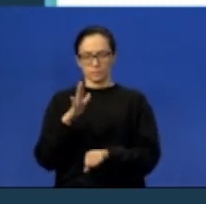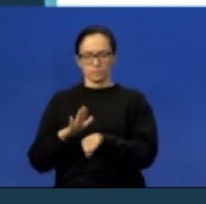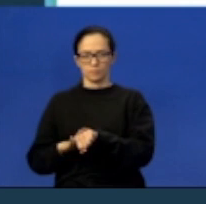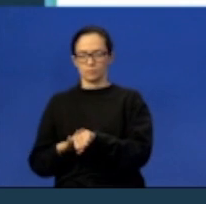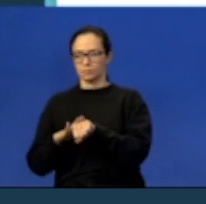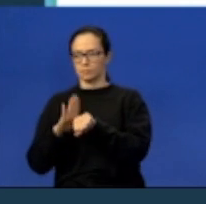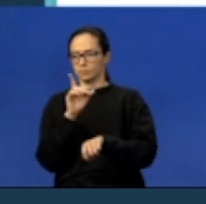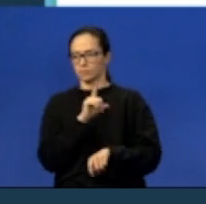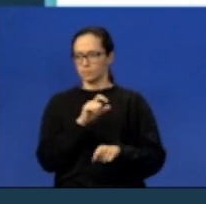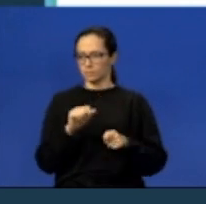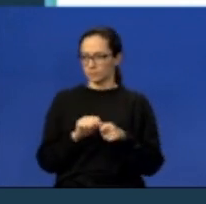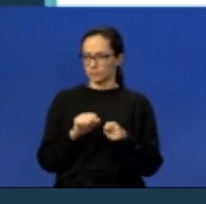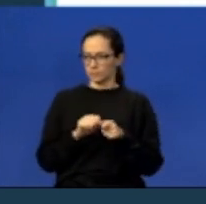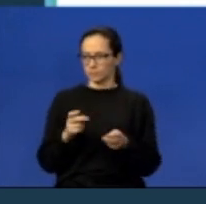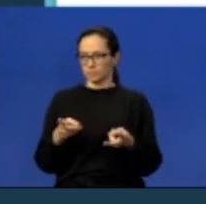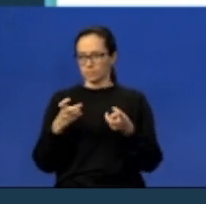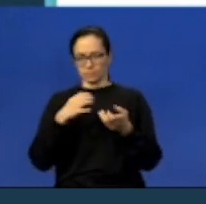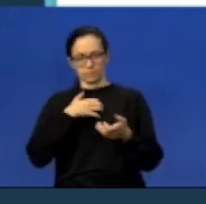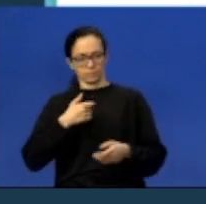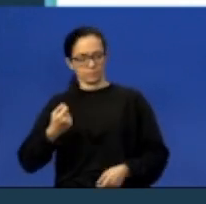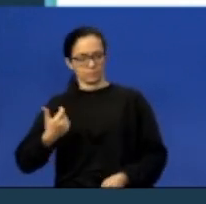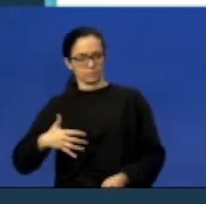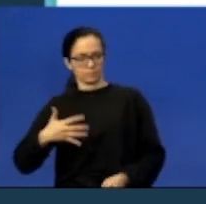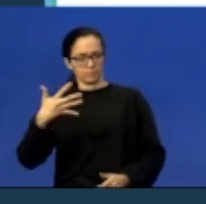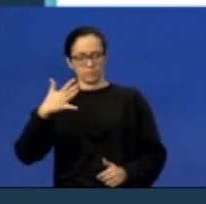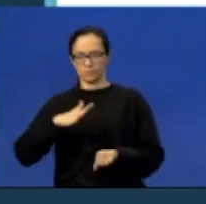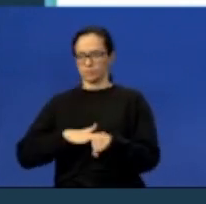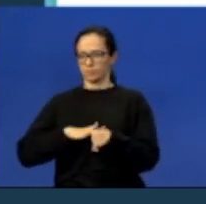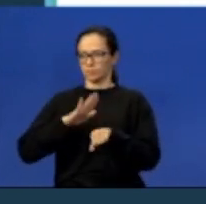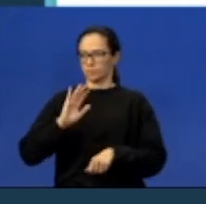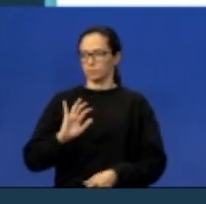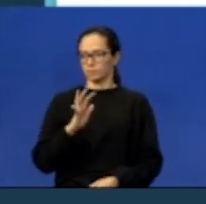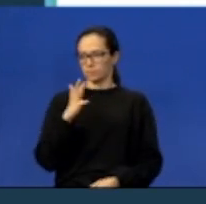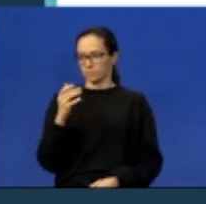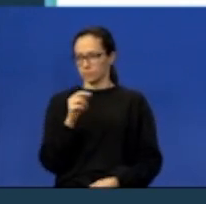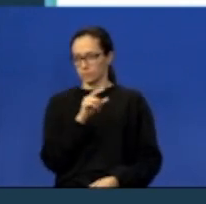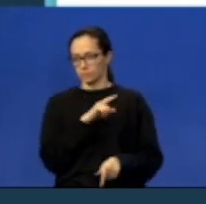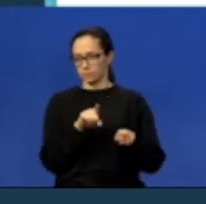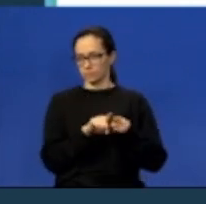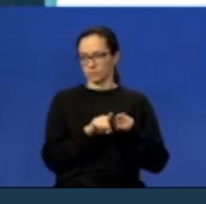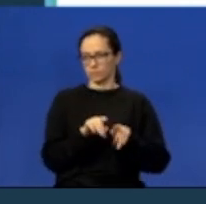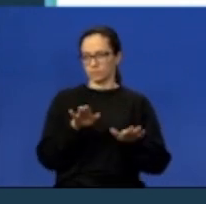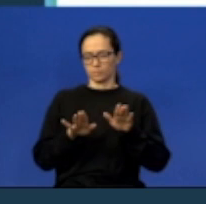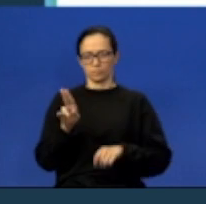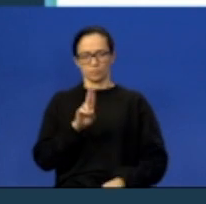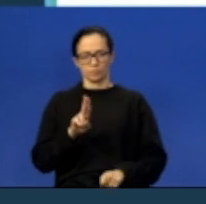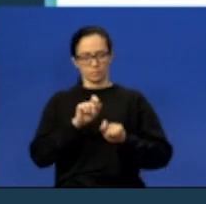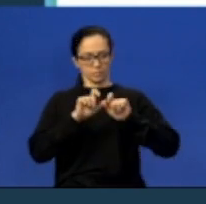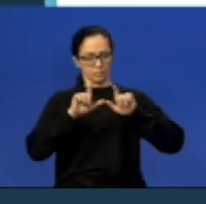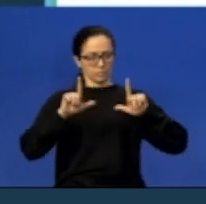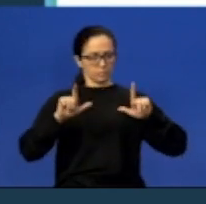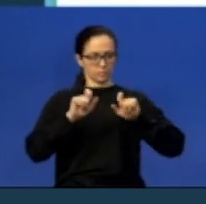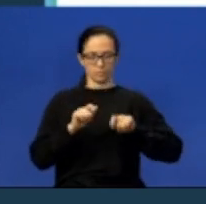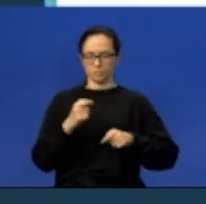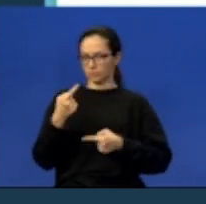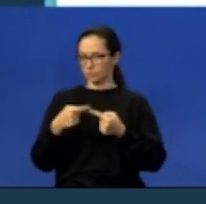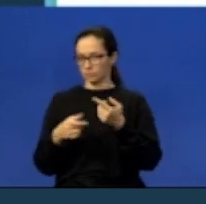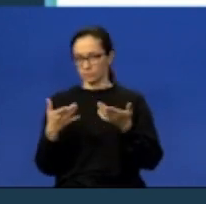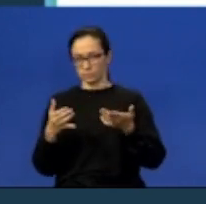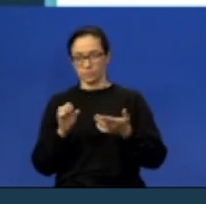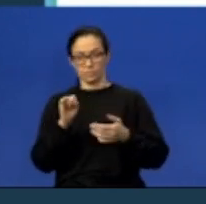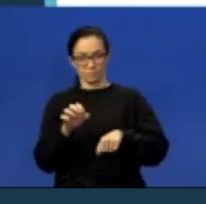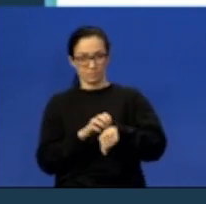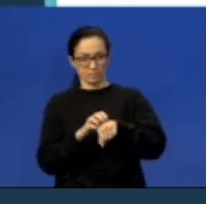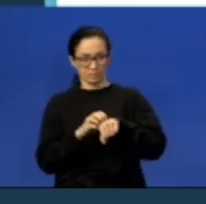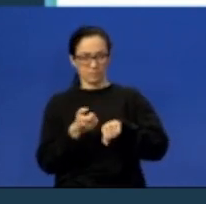por exemplo os metais. Ele é um método mais caro que a radiografia e a ultrassonografia e alguns pacientes não podem utilizar contraste. Por exemplo, pacientes